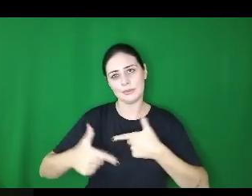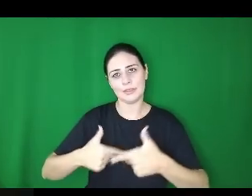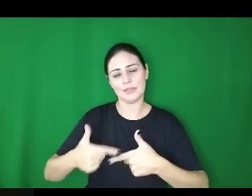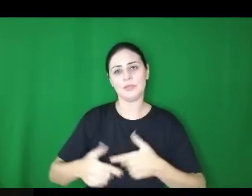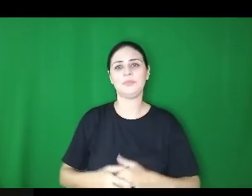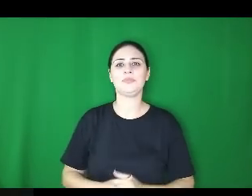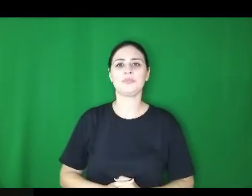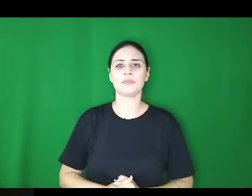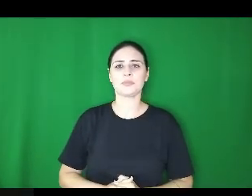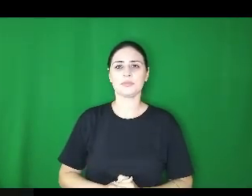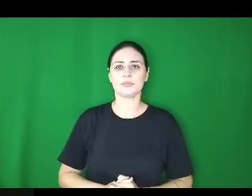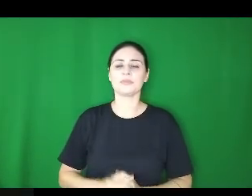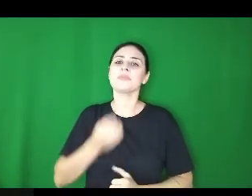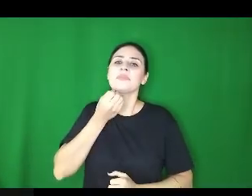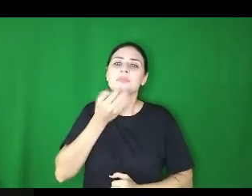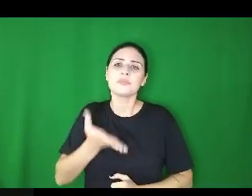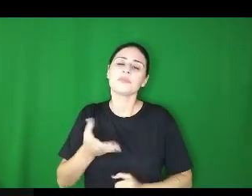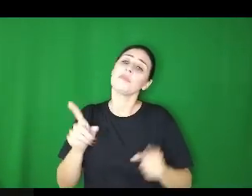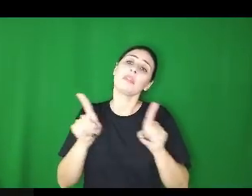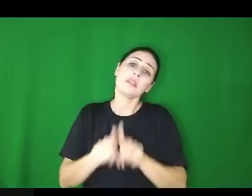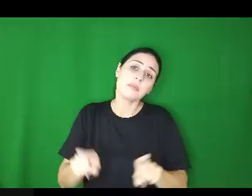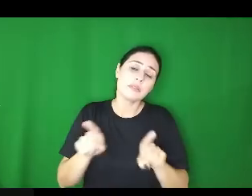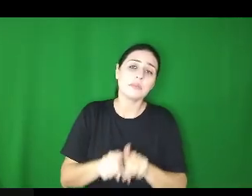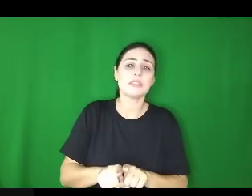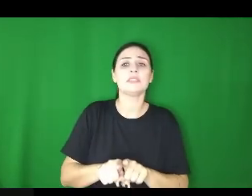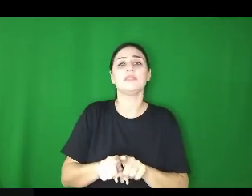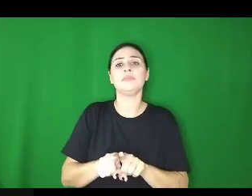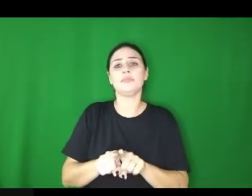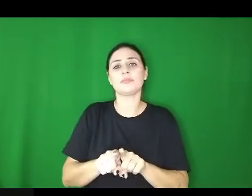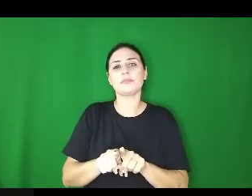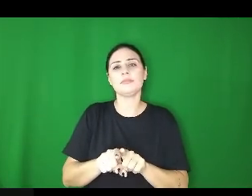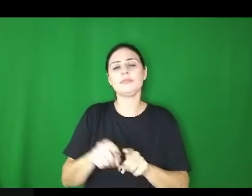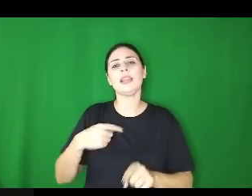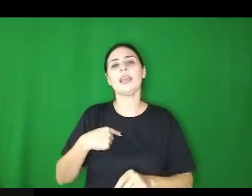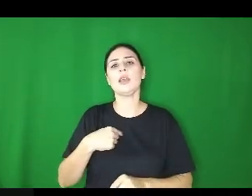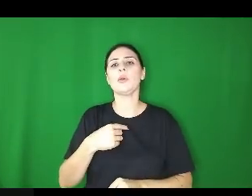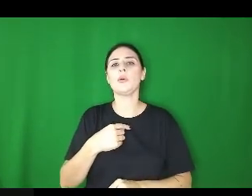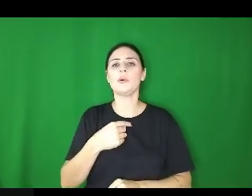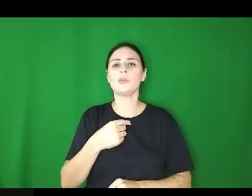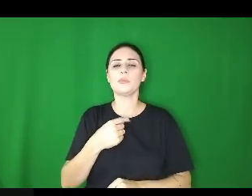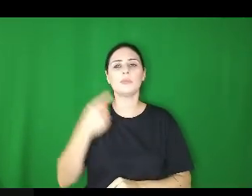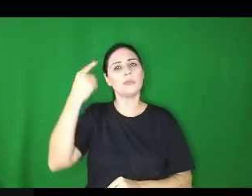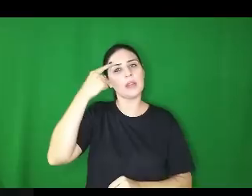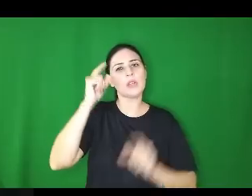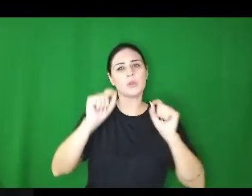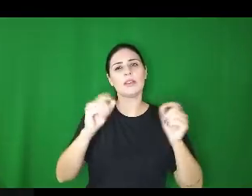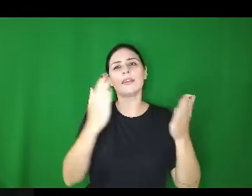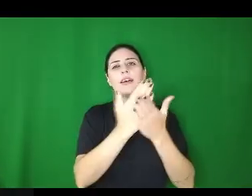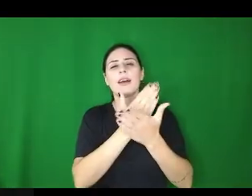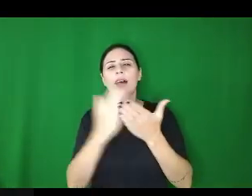ano, né, e do quinto ano, e segue também, né, em outros, só para vocês terem uma